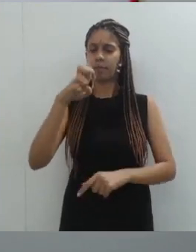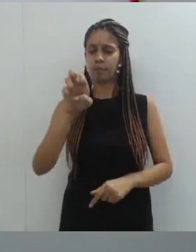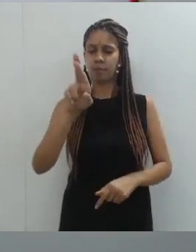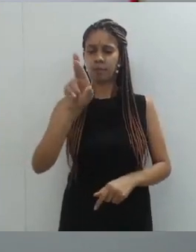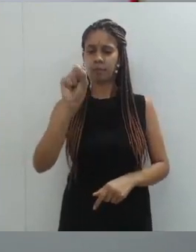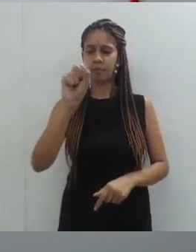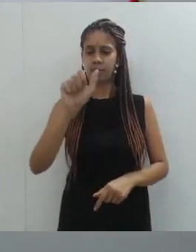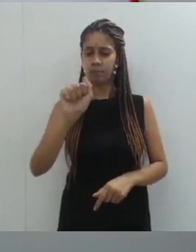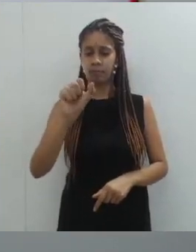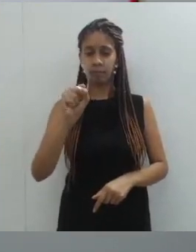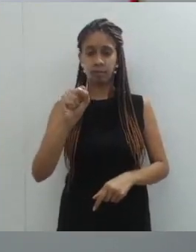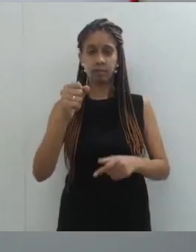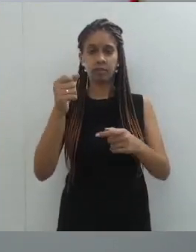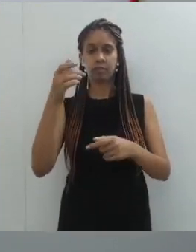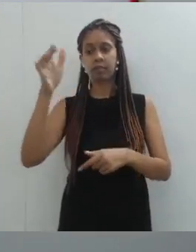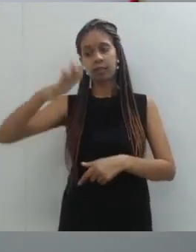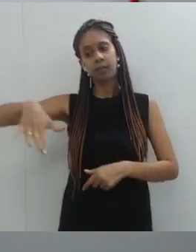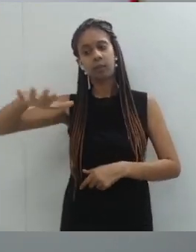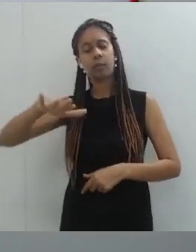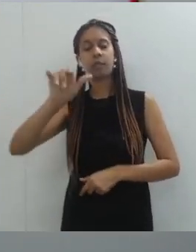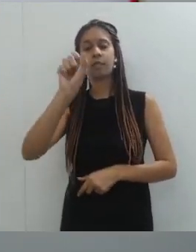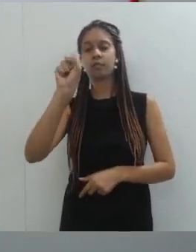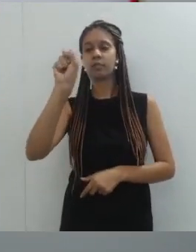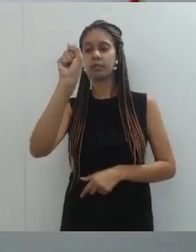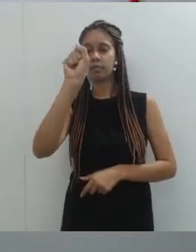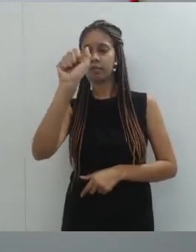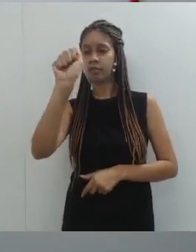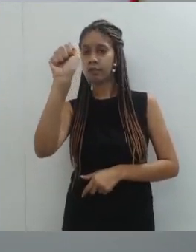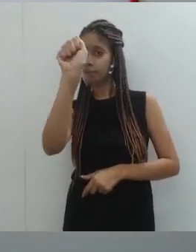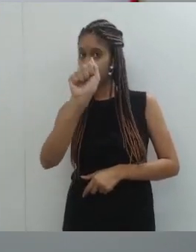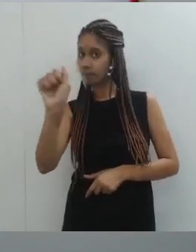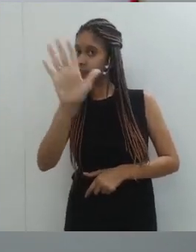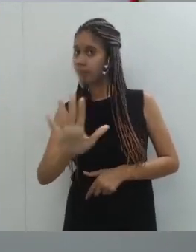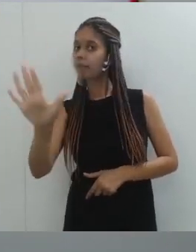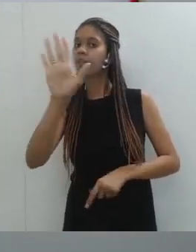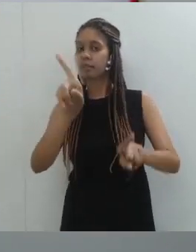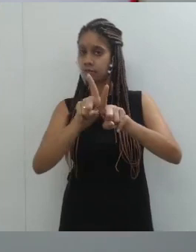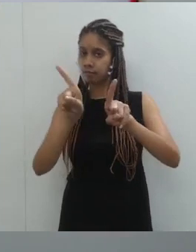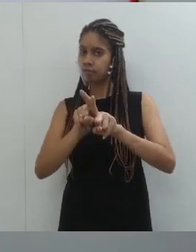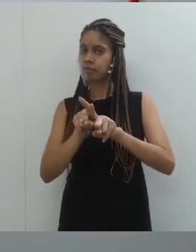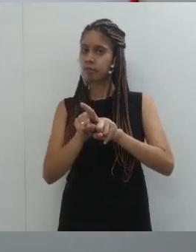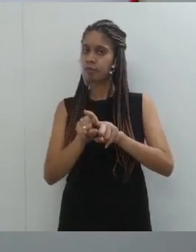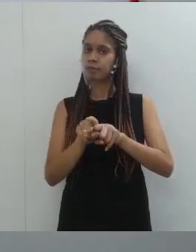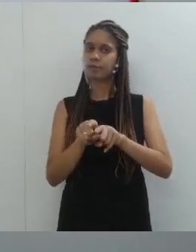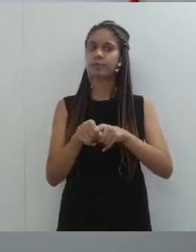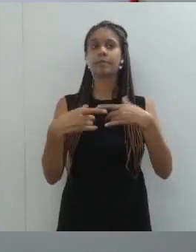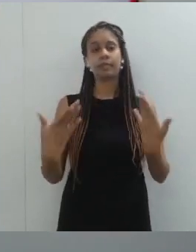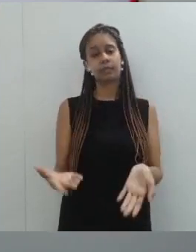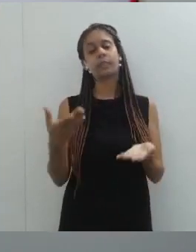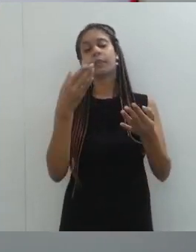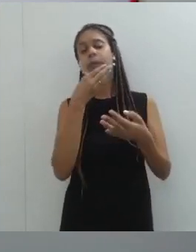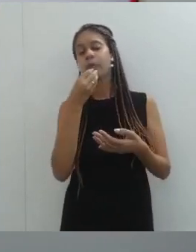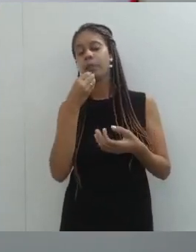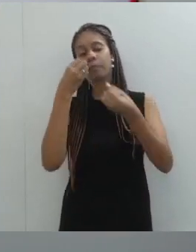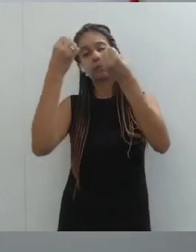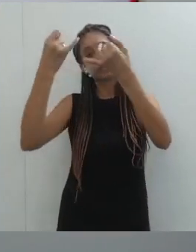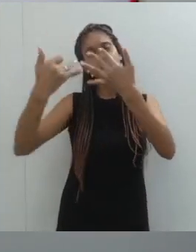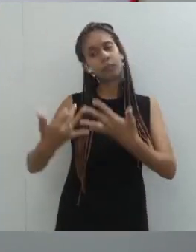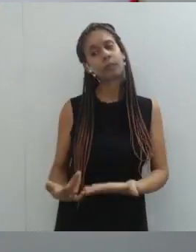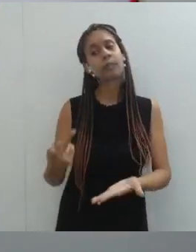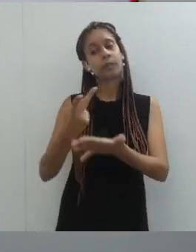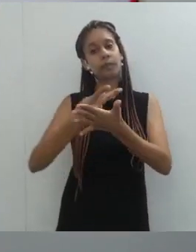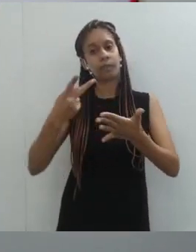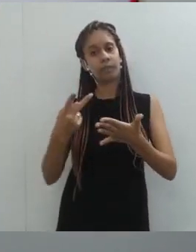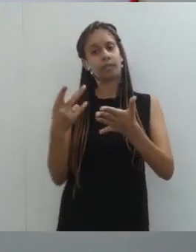povos asiáticos. E Heródoto narrou acontecimentos desse período,